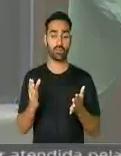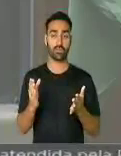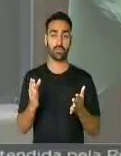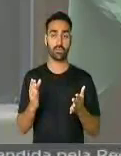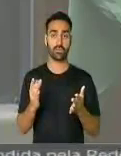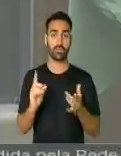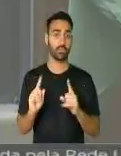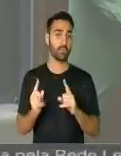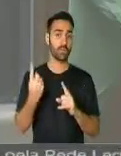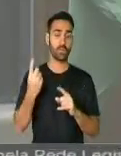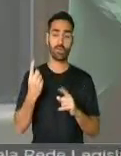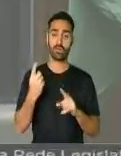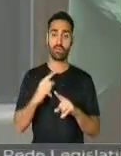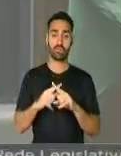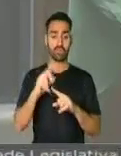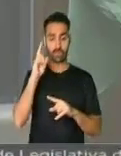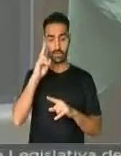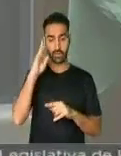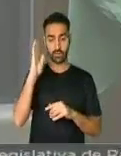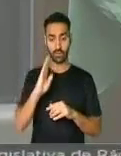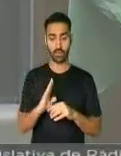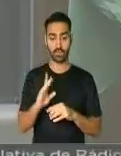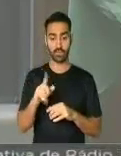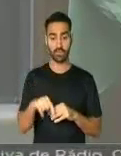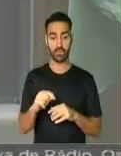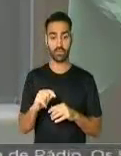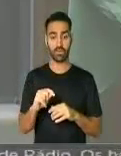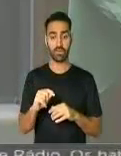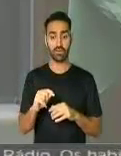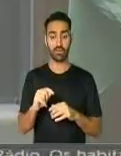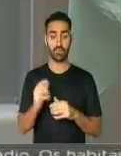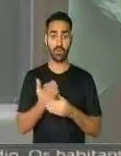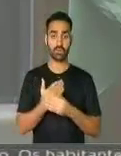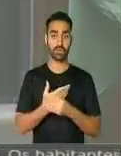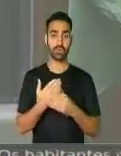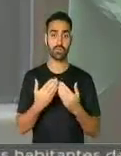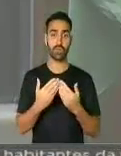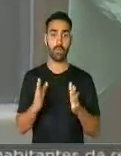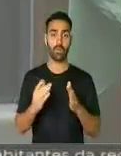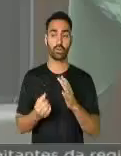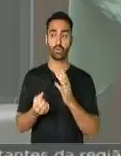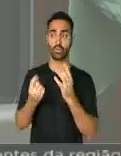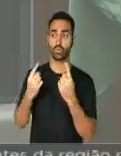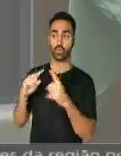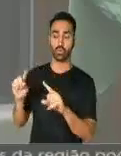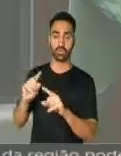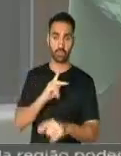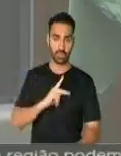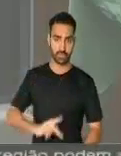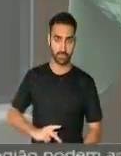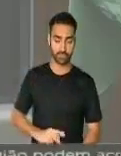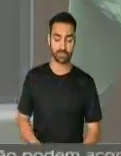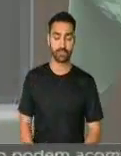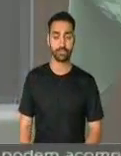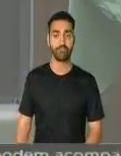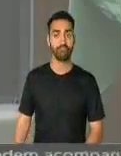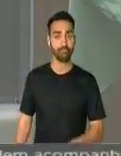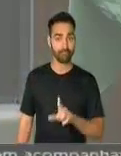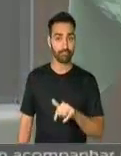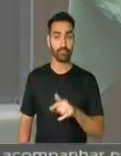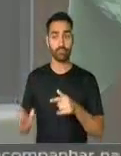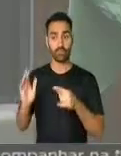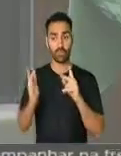primeira vez na história do Brasil é aberta contra um presidente da república Essa é a verdade aí é que tá fora as